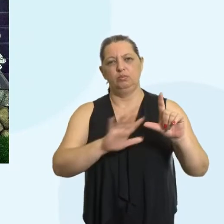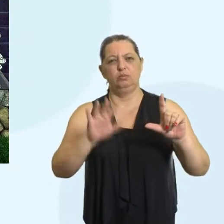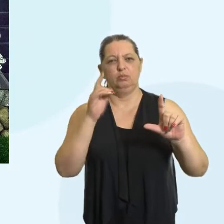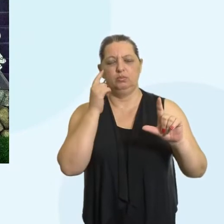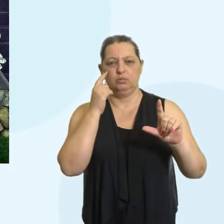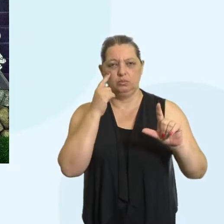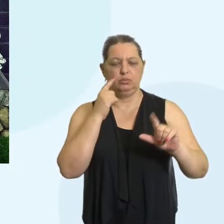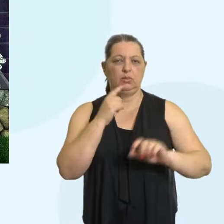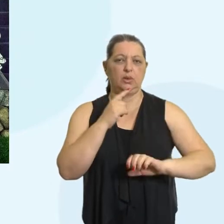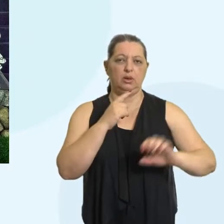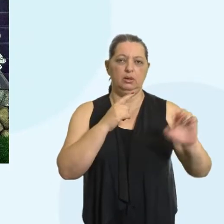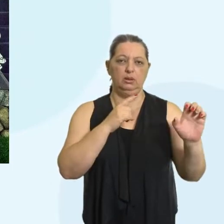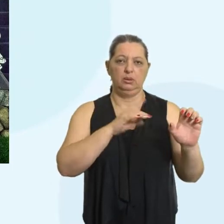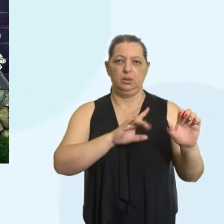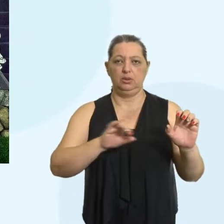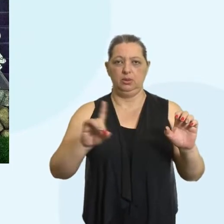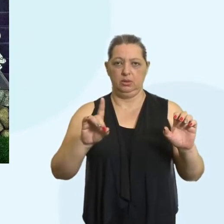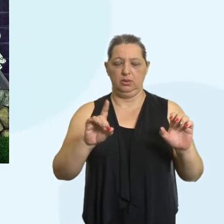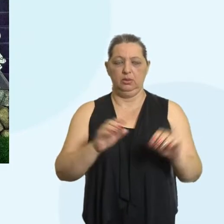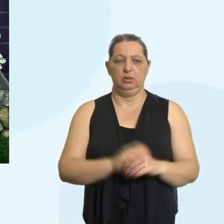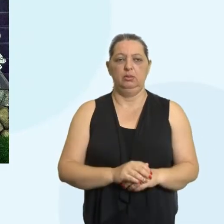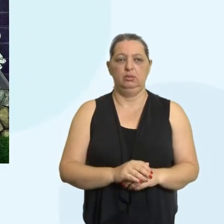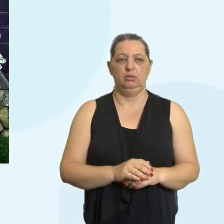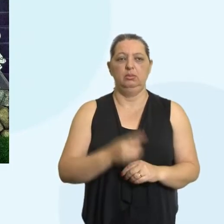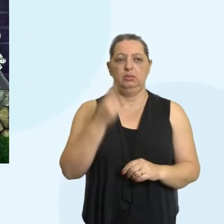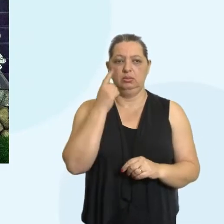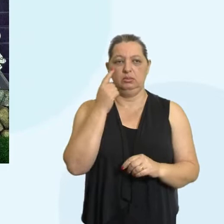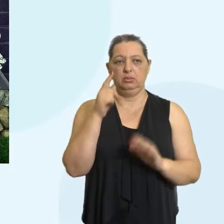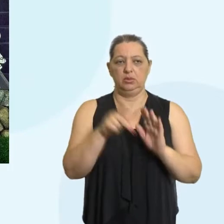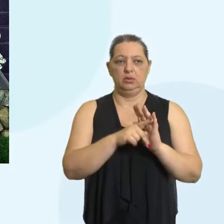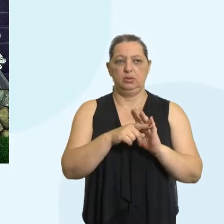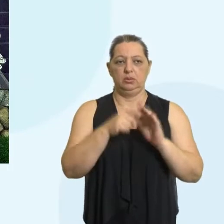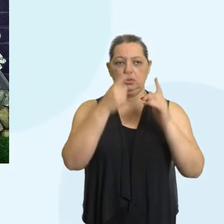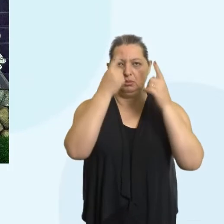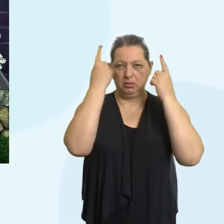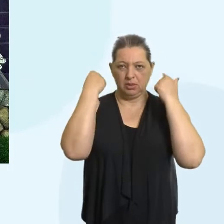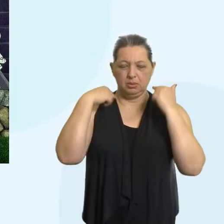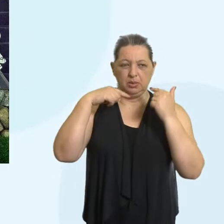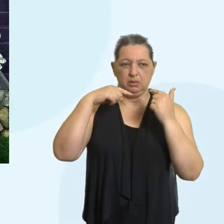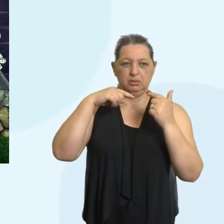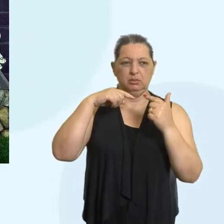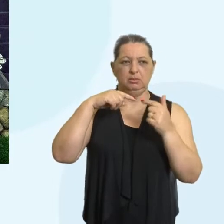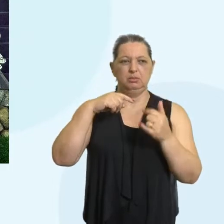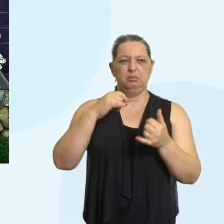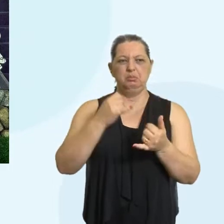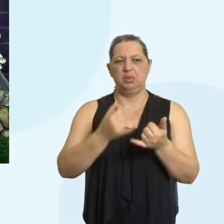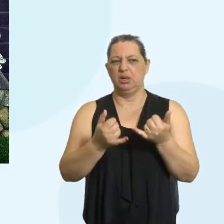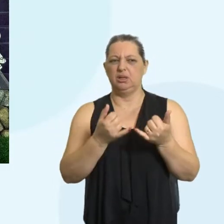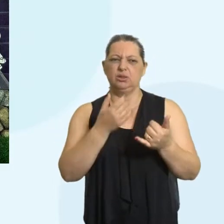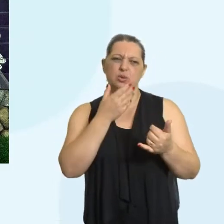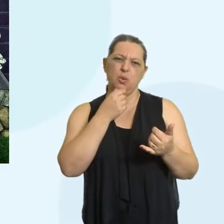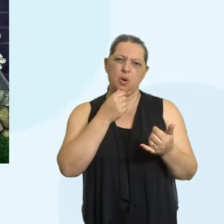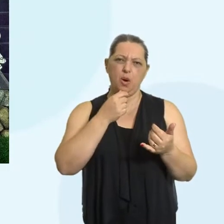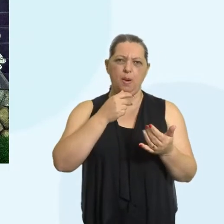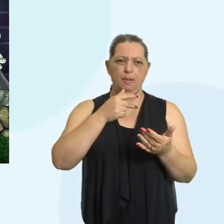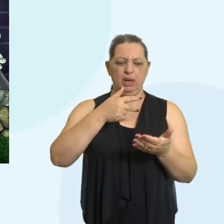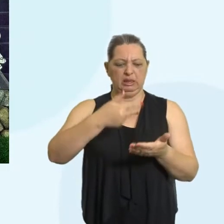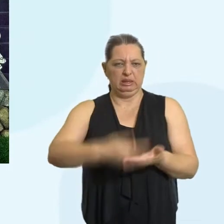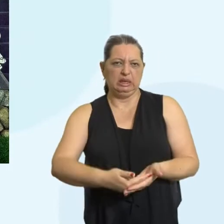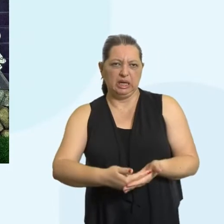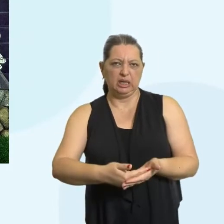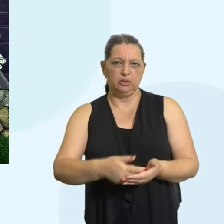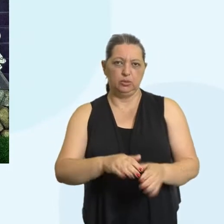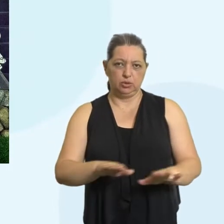da esquerda para a direita a gente consegue ver uma cabeça e de cabeça para baixo um homem meio parece que ele está caído no chão